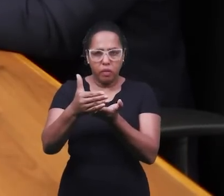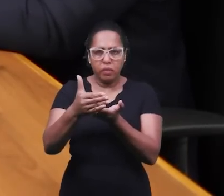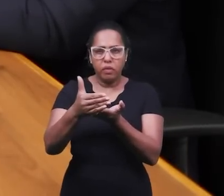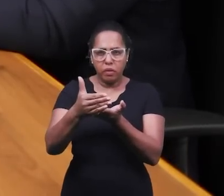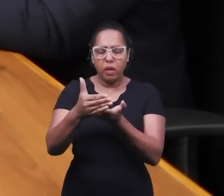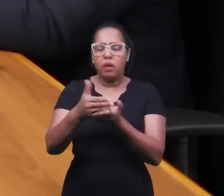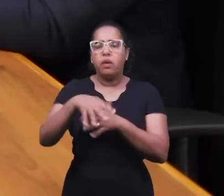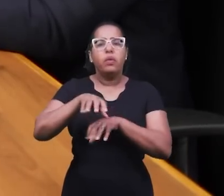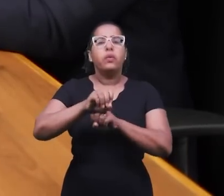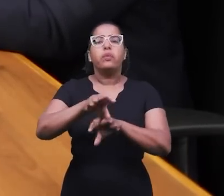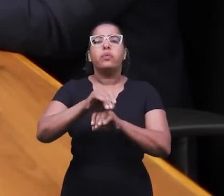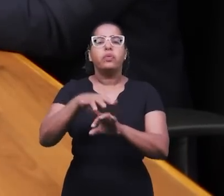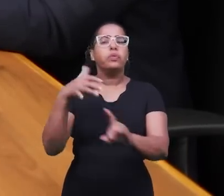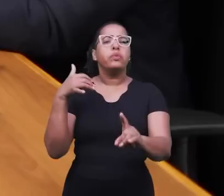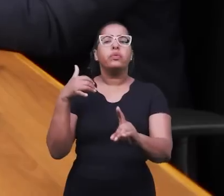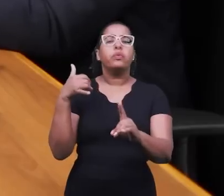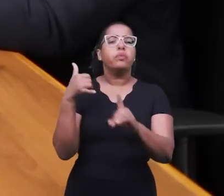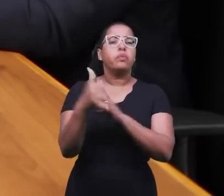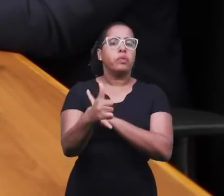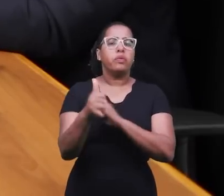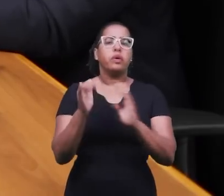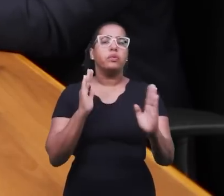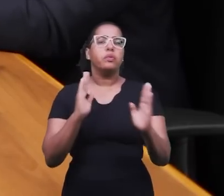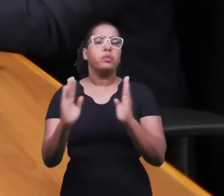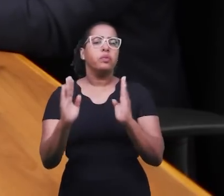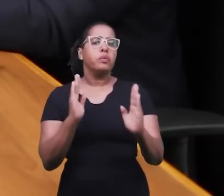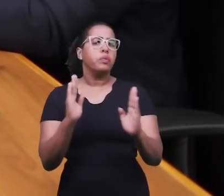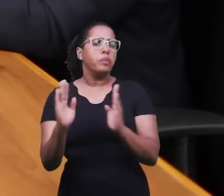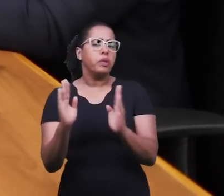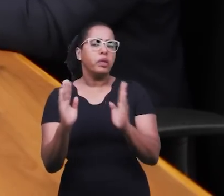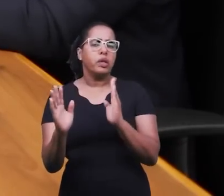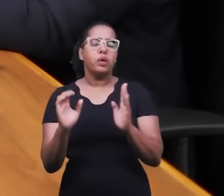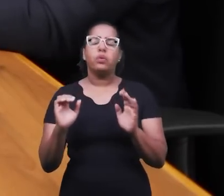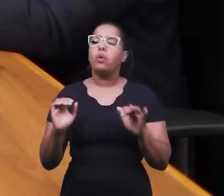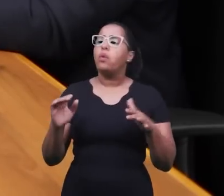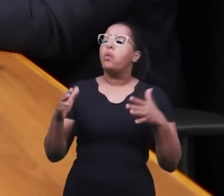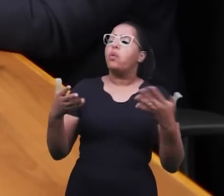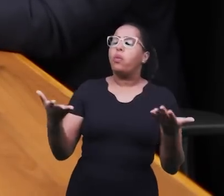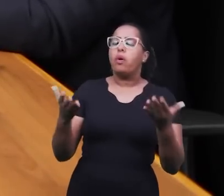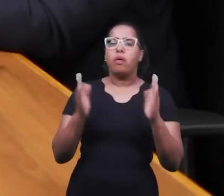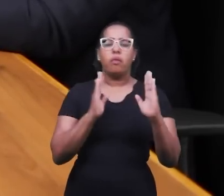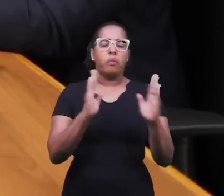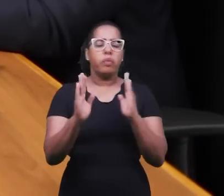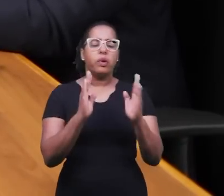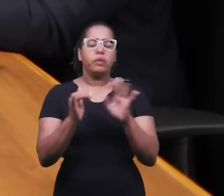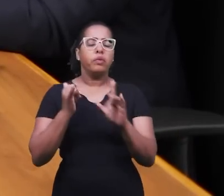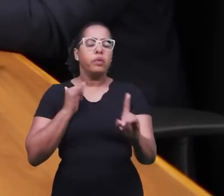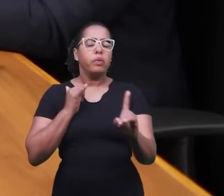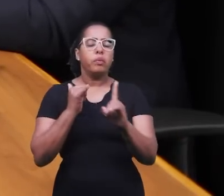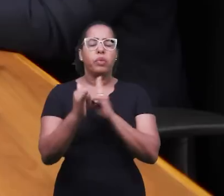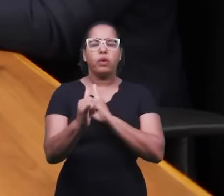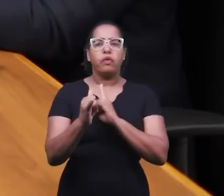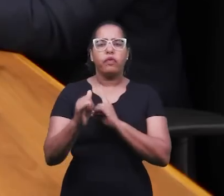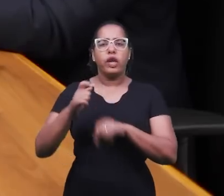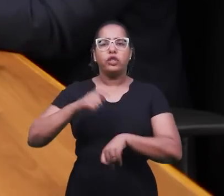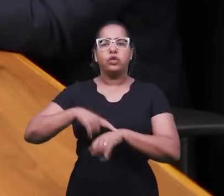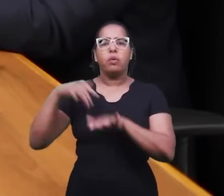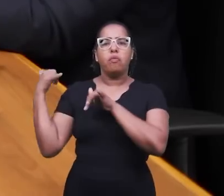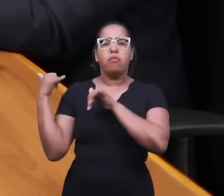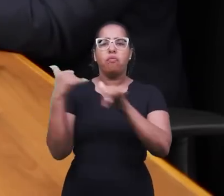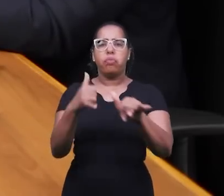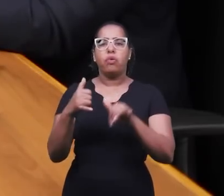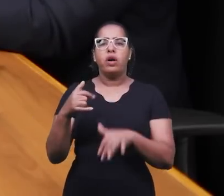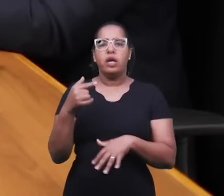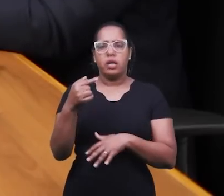Qual a aplicação profética desse momento, né? Ou que momento profético é esse do toque das